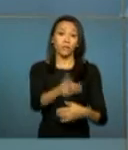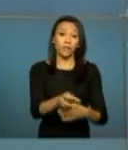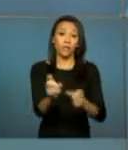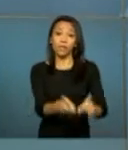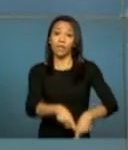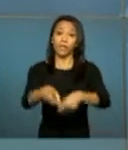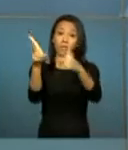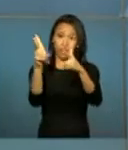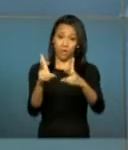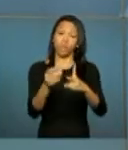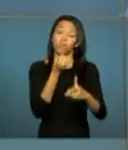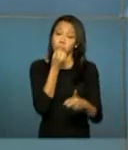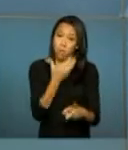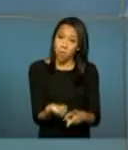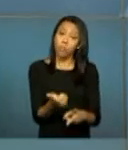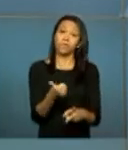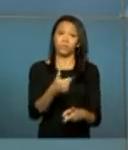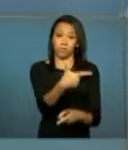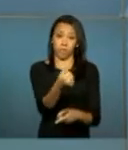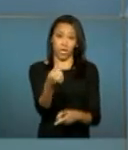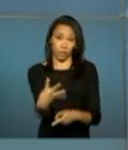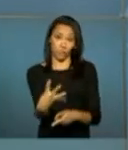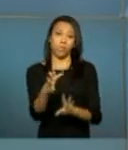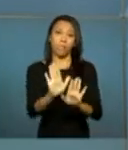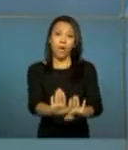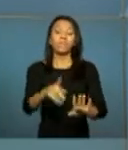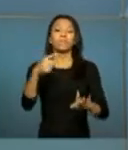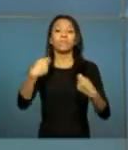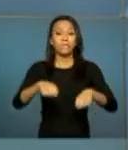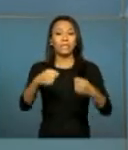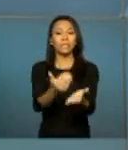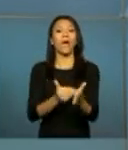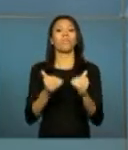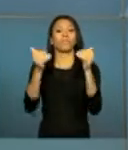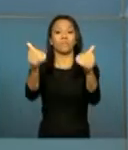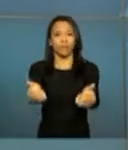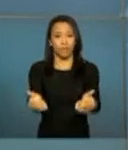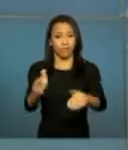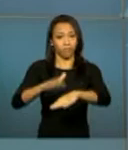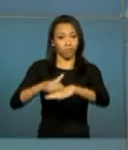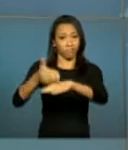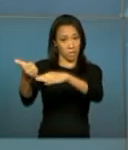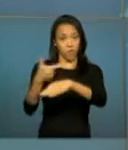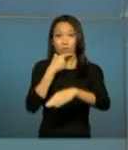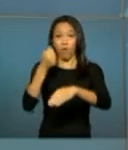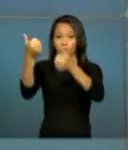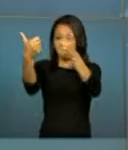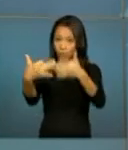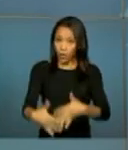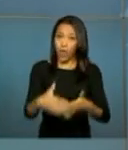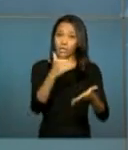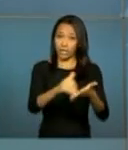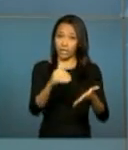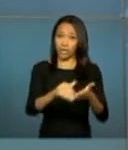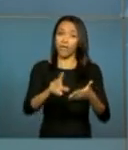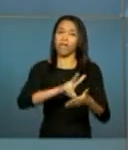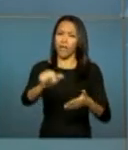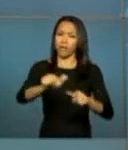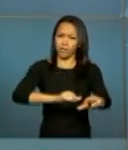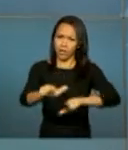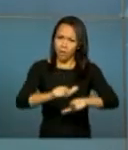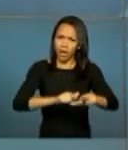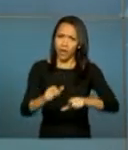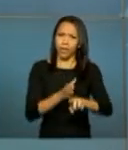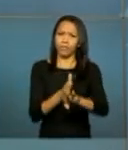em 2014 foram bons, mas que é preciso avançar. Segundo ele, em 2015, a Secretaria vai trabalhar em